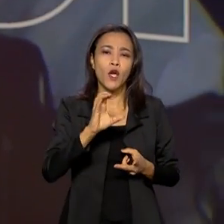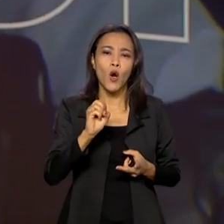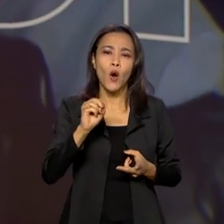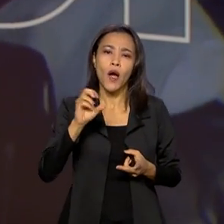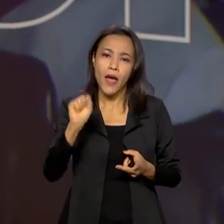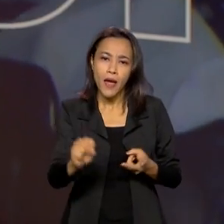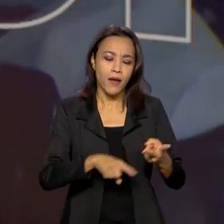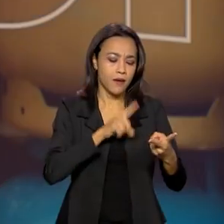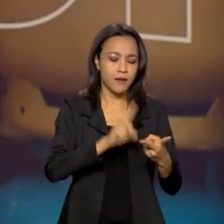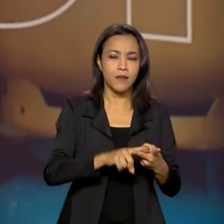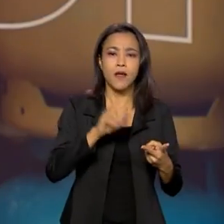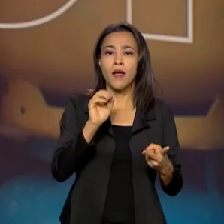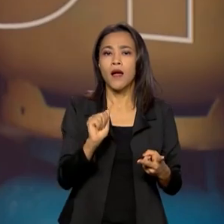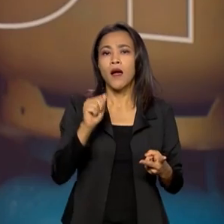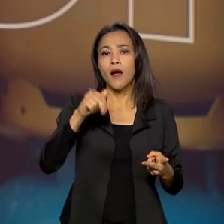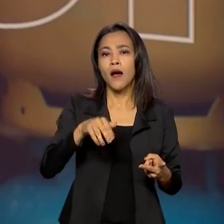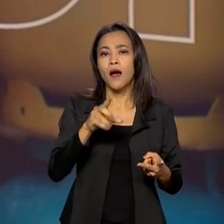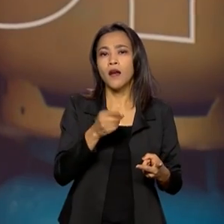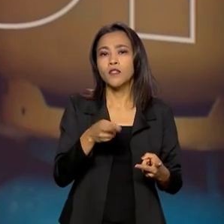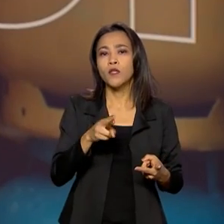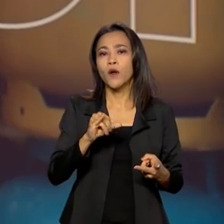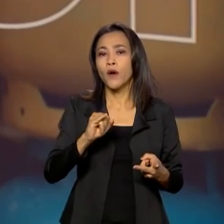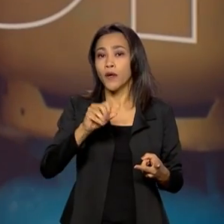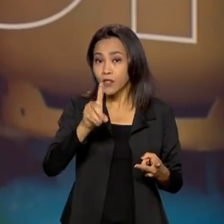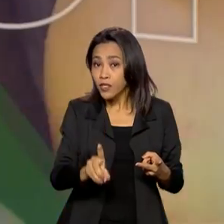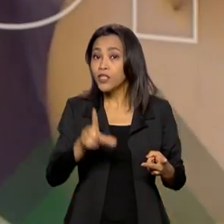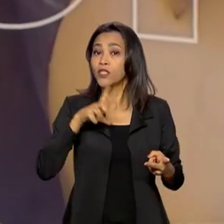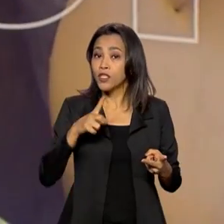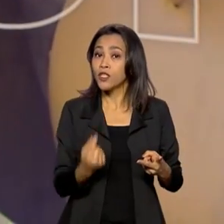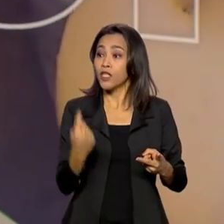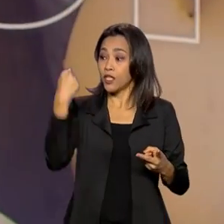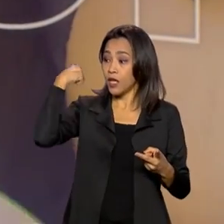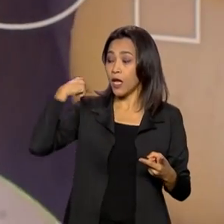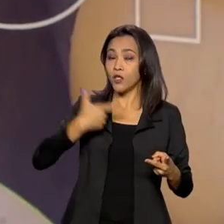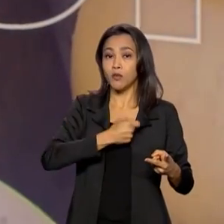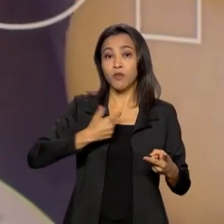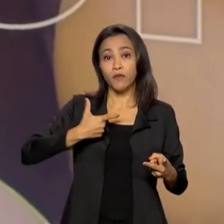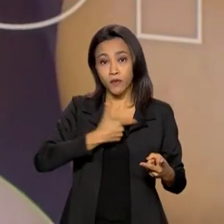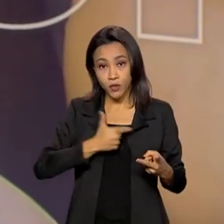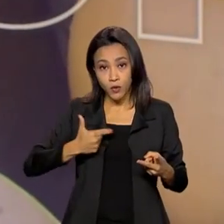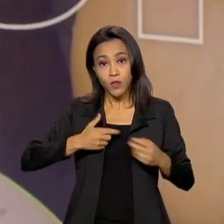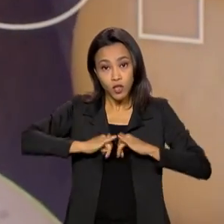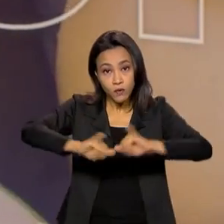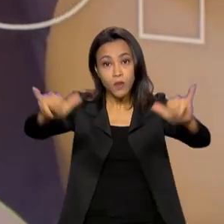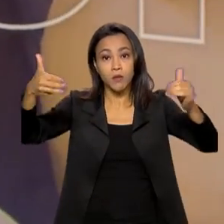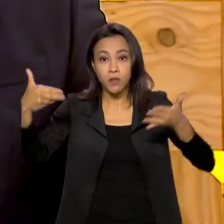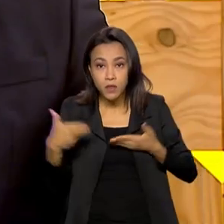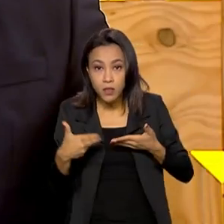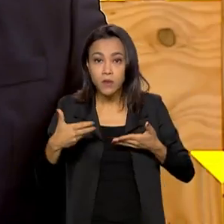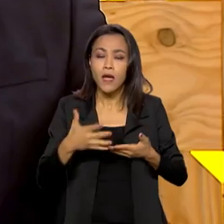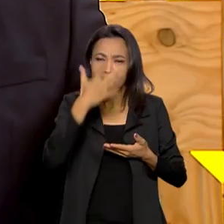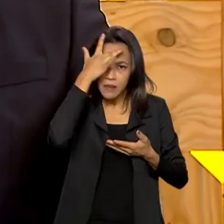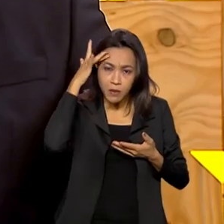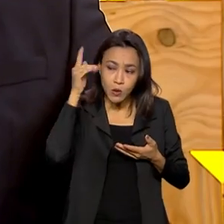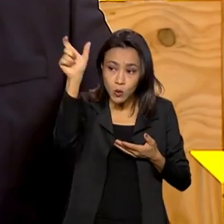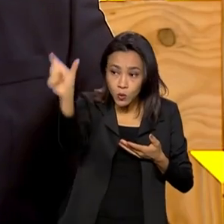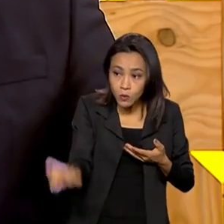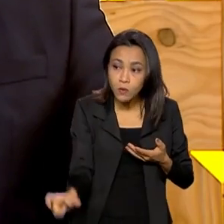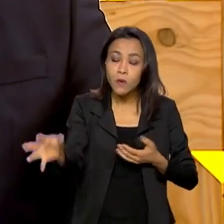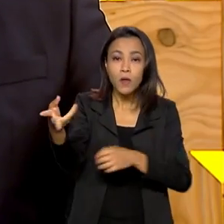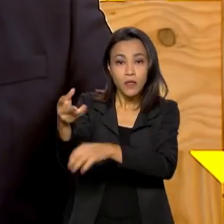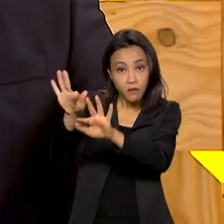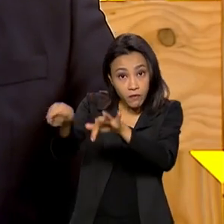aplicativo que nós lançamos no último mês de março de 2022 onde esse cidadão essa cidadã que pleiteia um desses